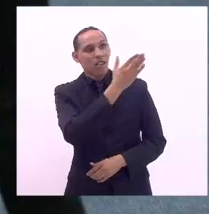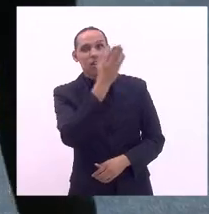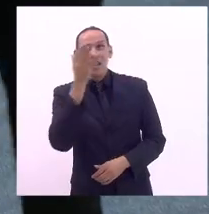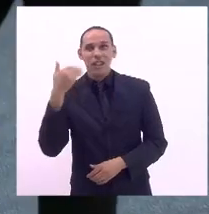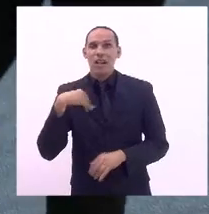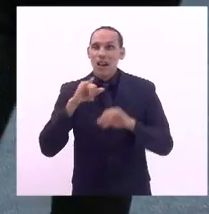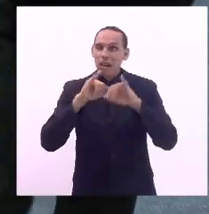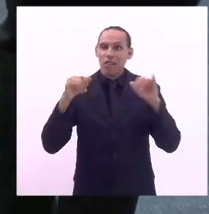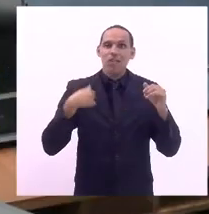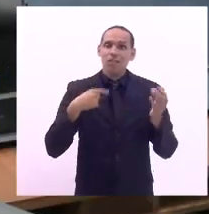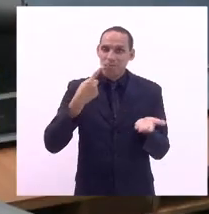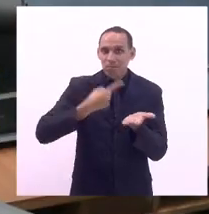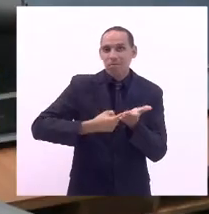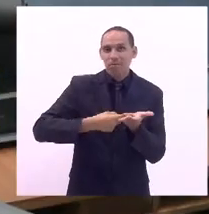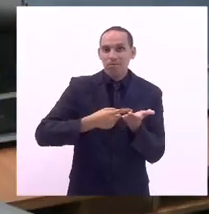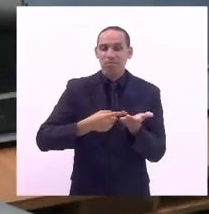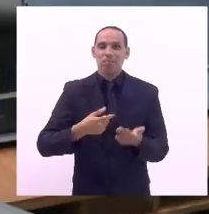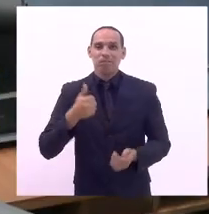Marcelo Dino.